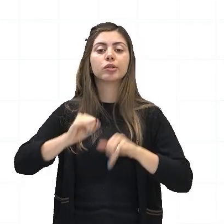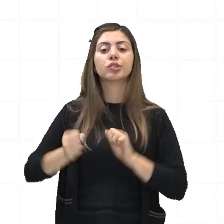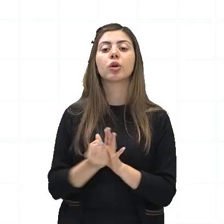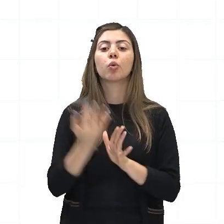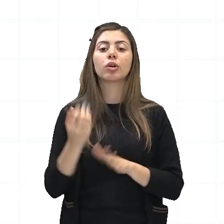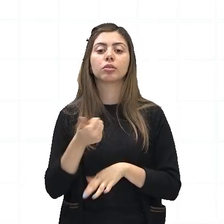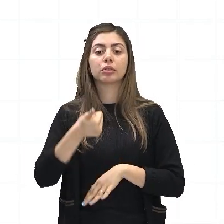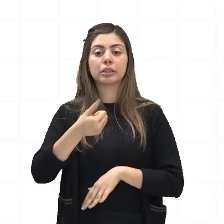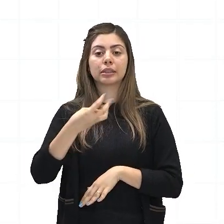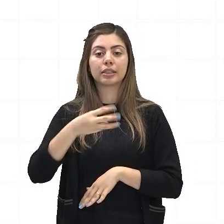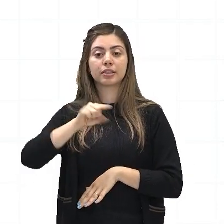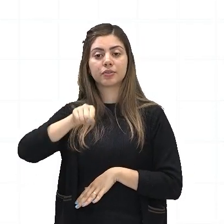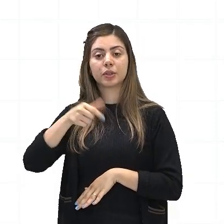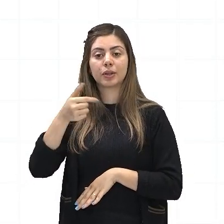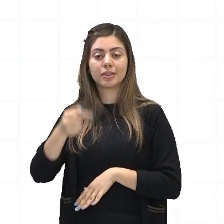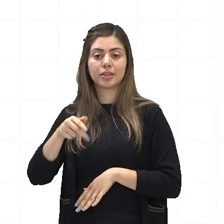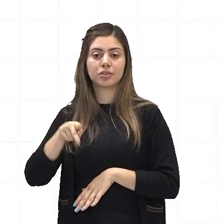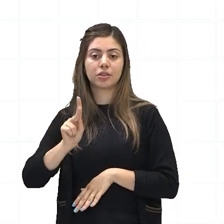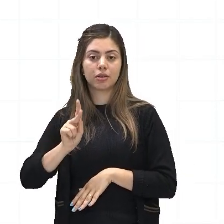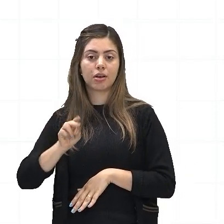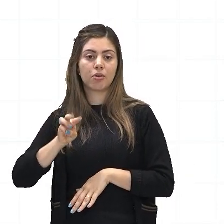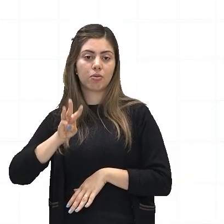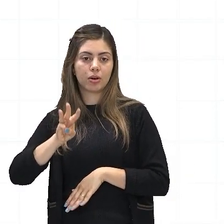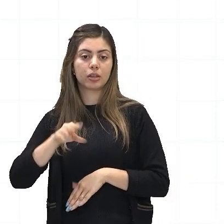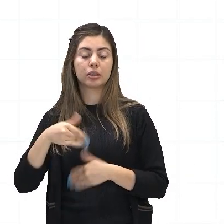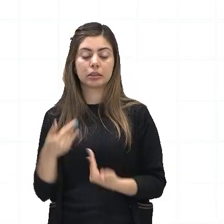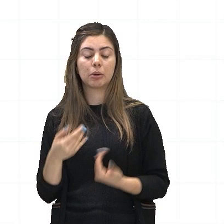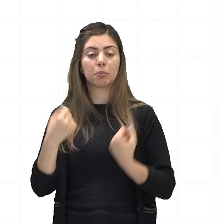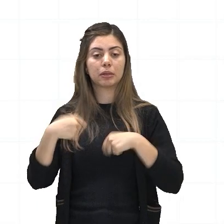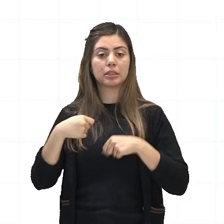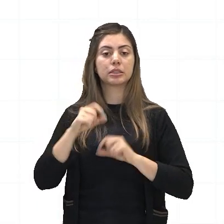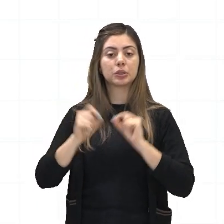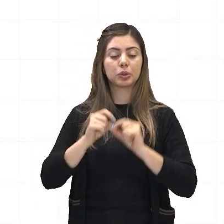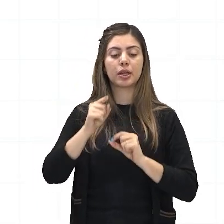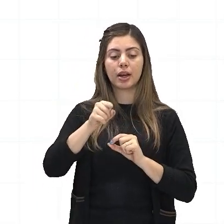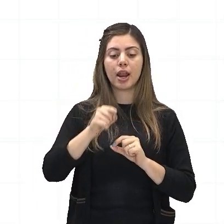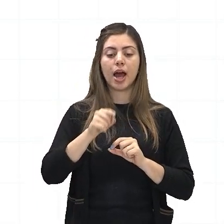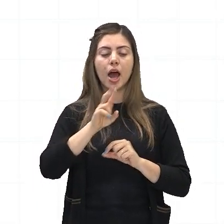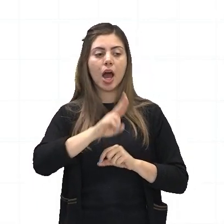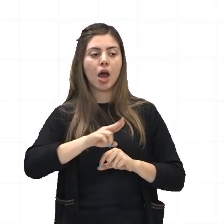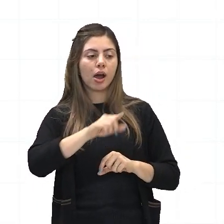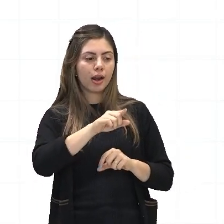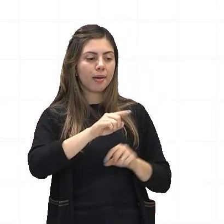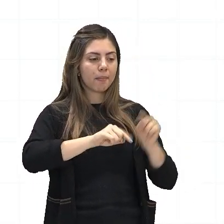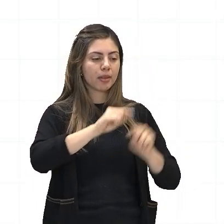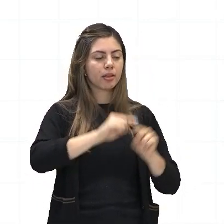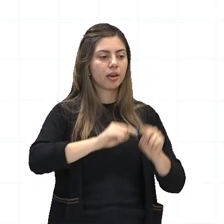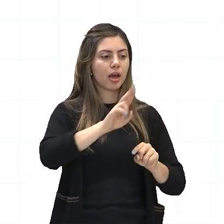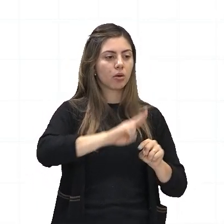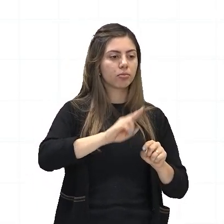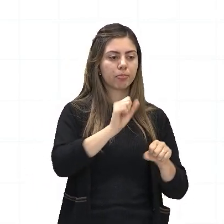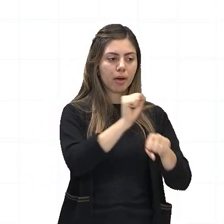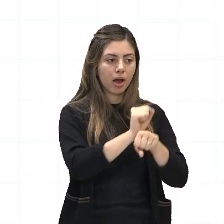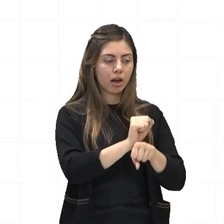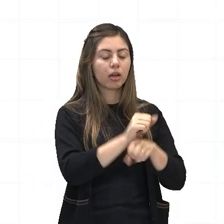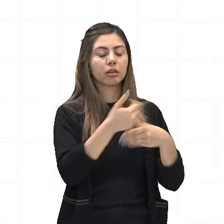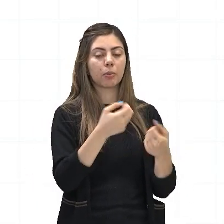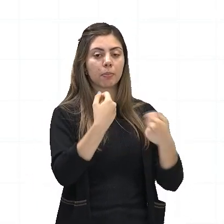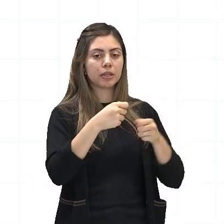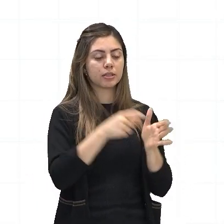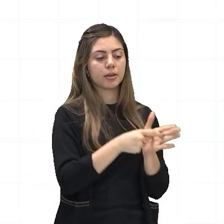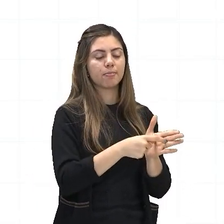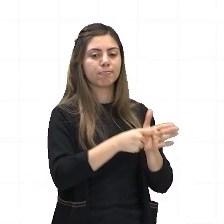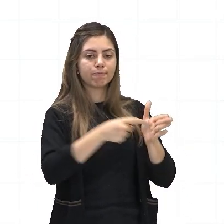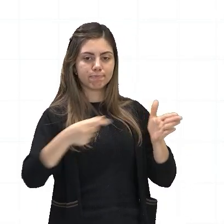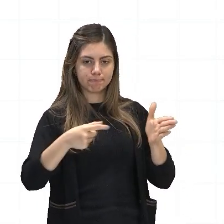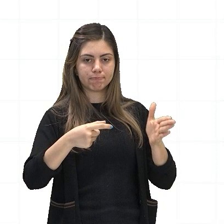por hora. O ideal é desligar o aparelho após o uso, principalmente quando você vai fazer uma viagem ou ficar fora de